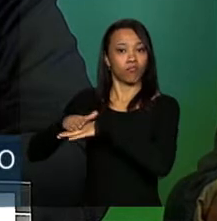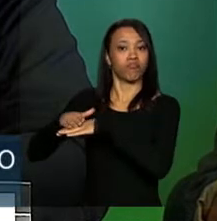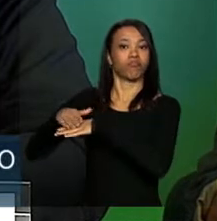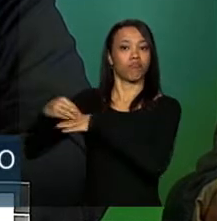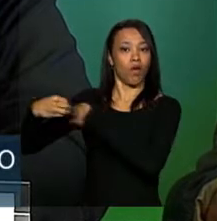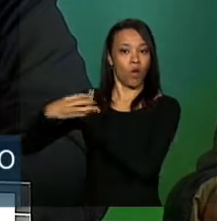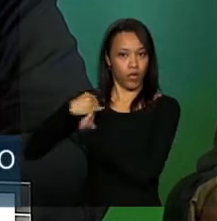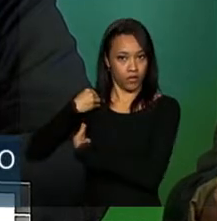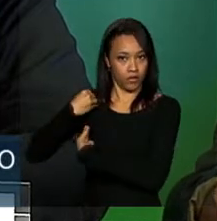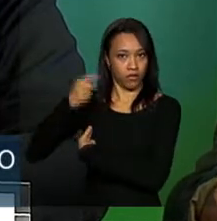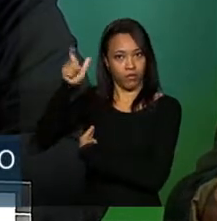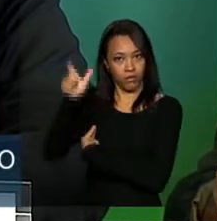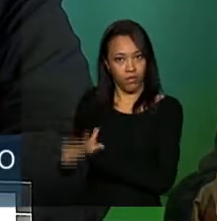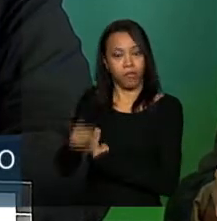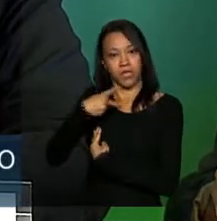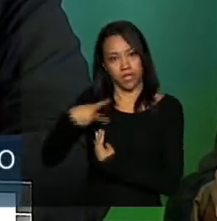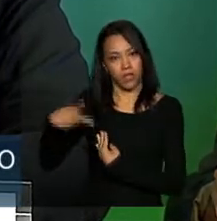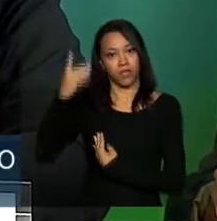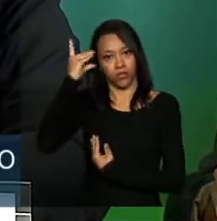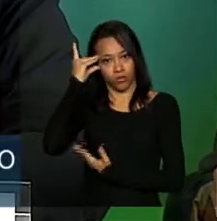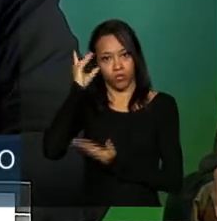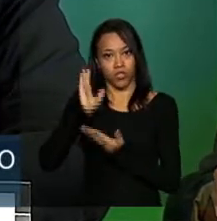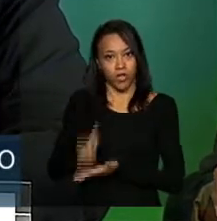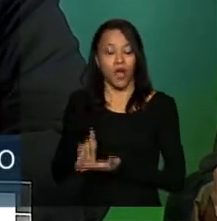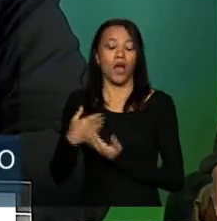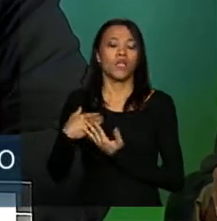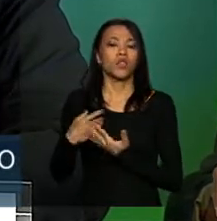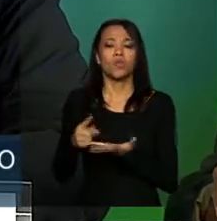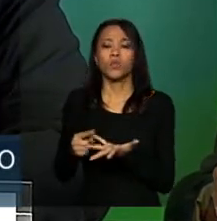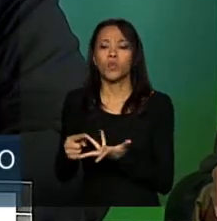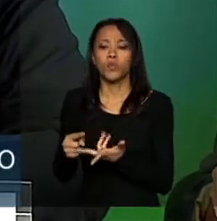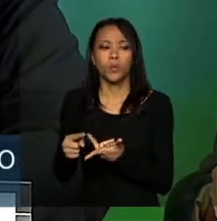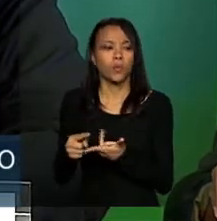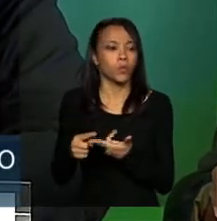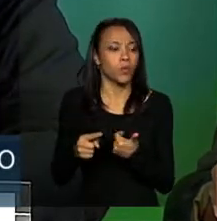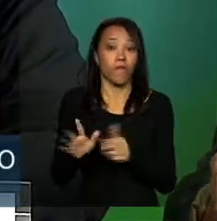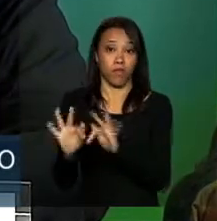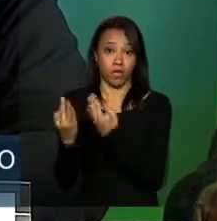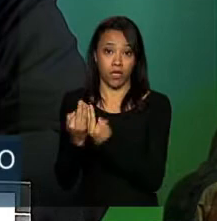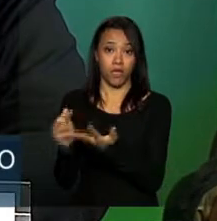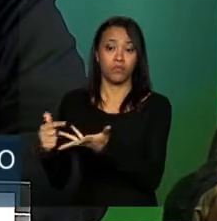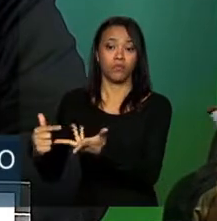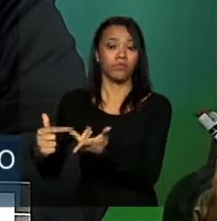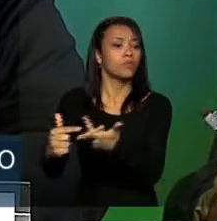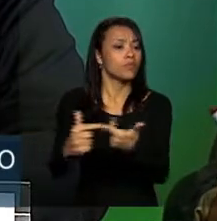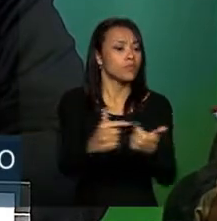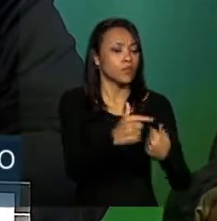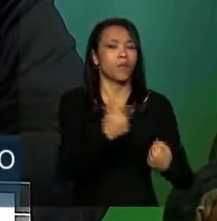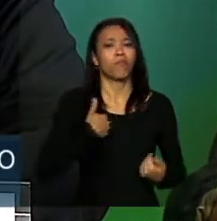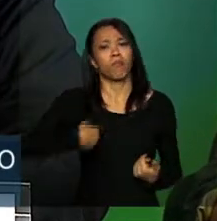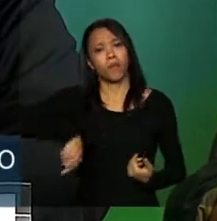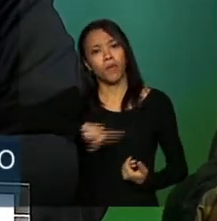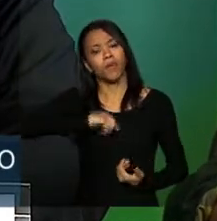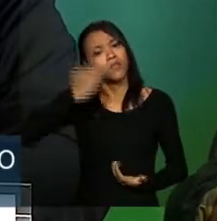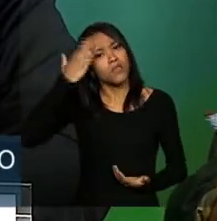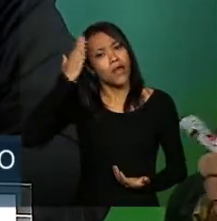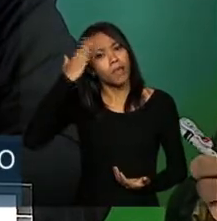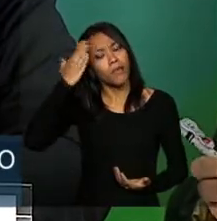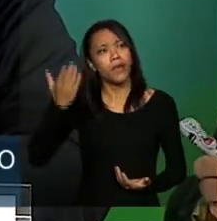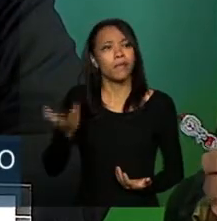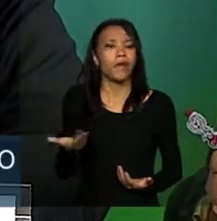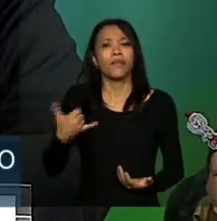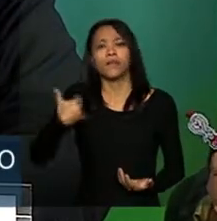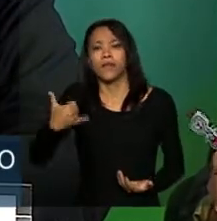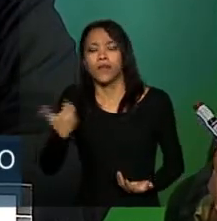nós estamos fazendo um levantamento dessas famílias, um cadastramento, para sabermos exatamente, a questão de